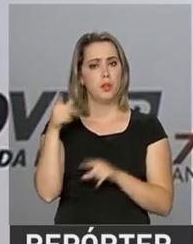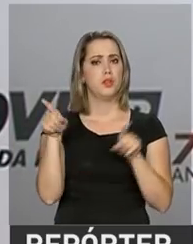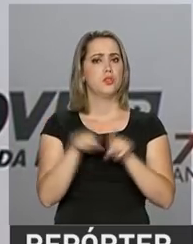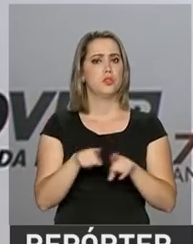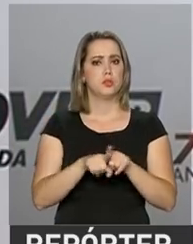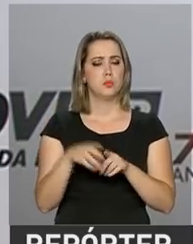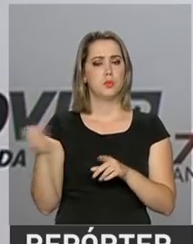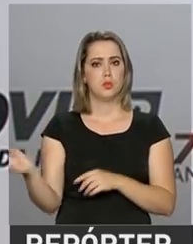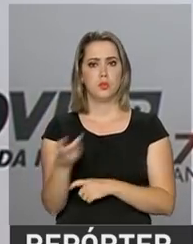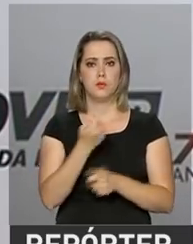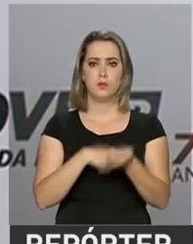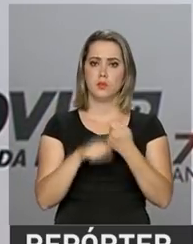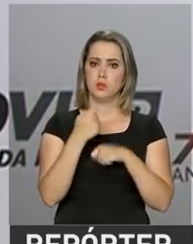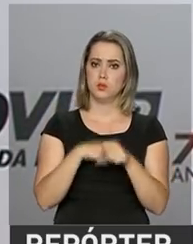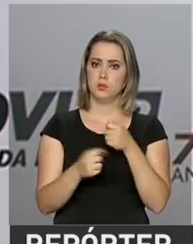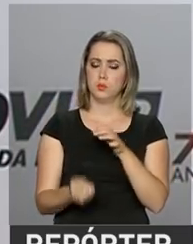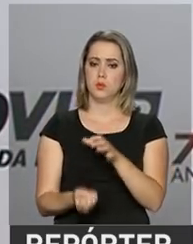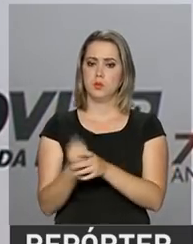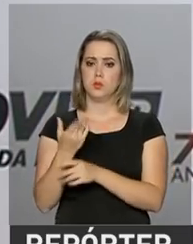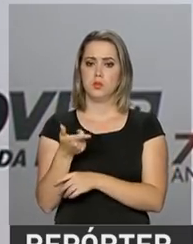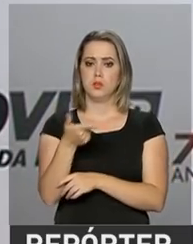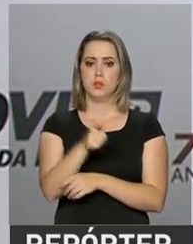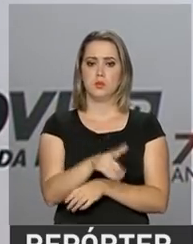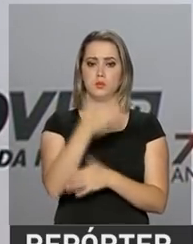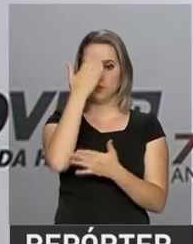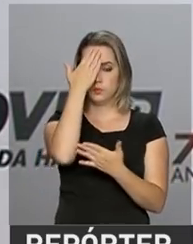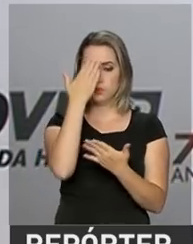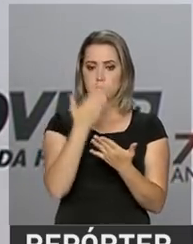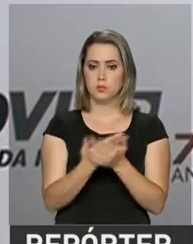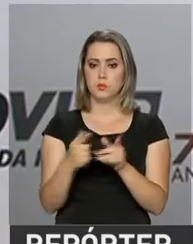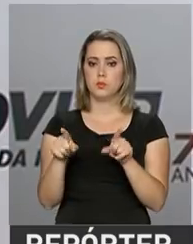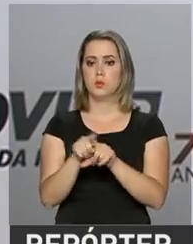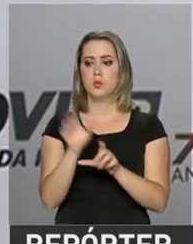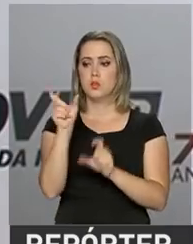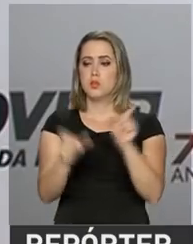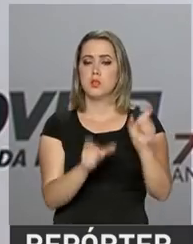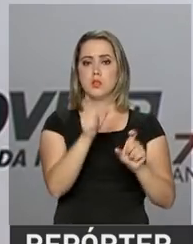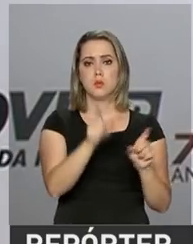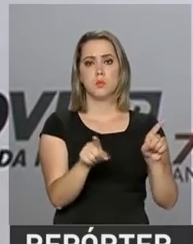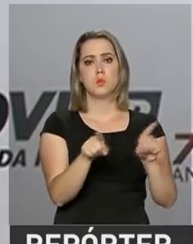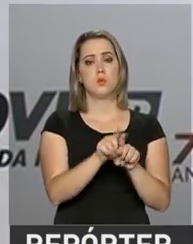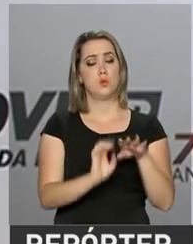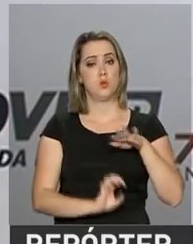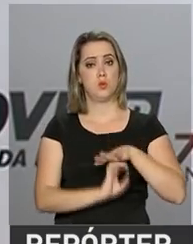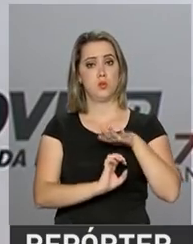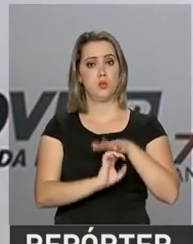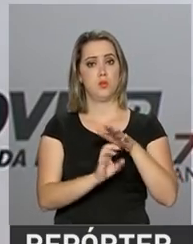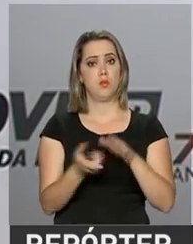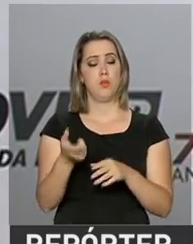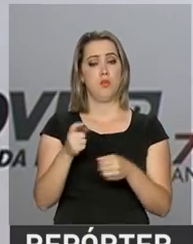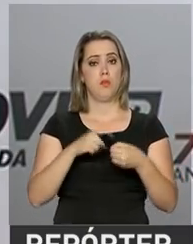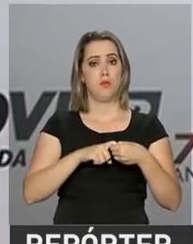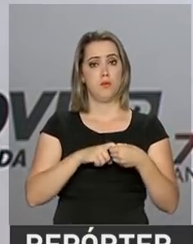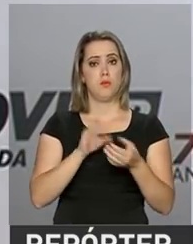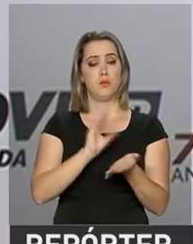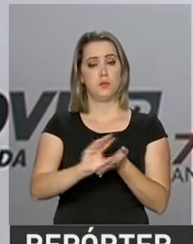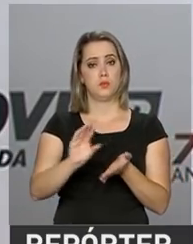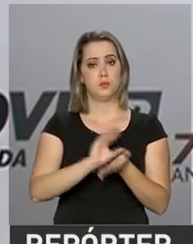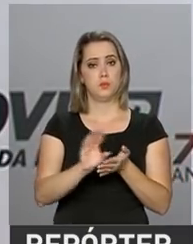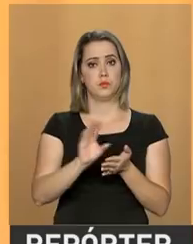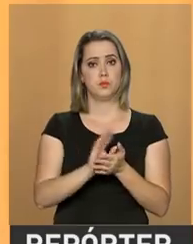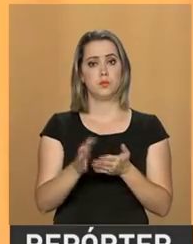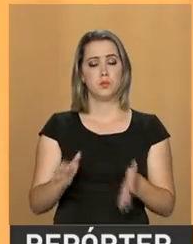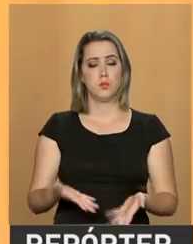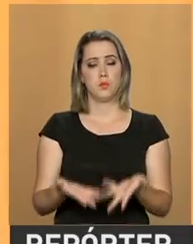soluções econômicas para criar de novo a confiança tanto o consumidor quanto o empresário para voltar a investir e consumir e